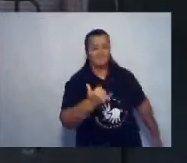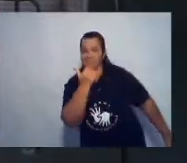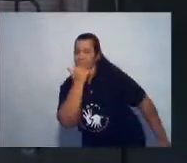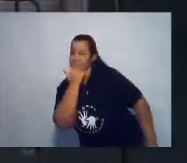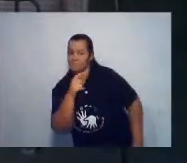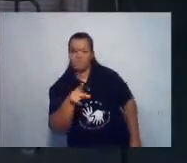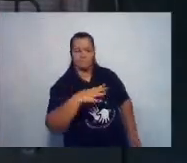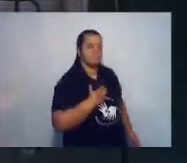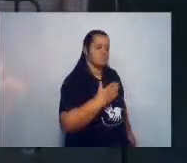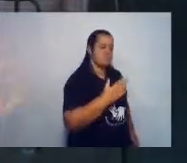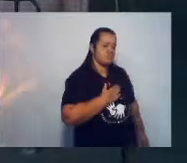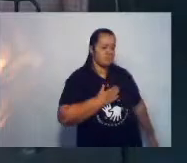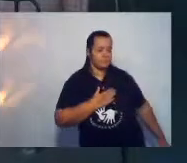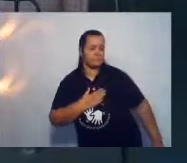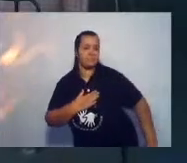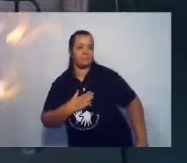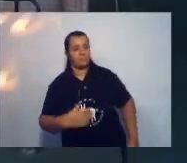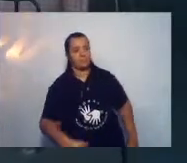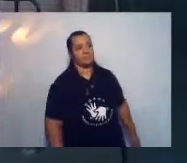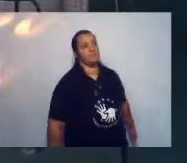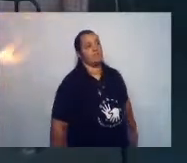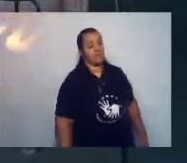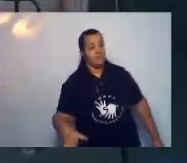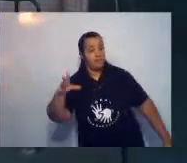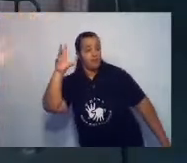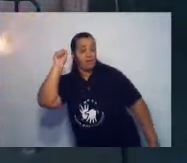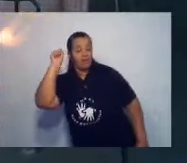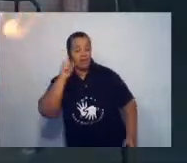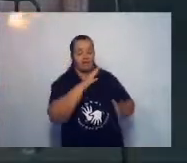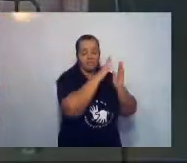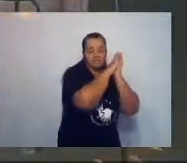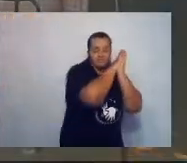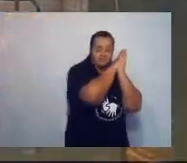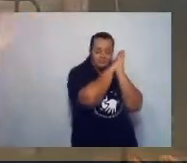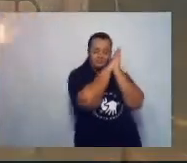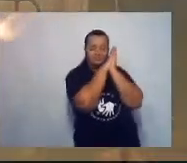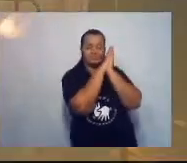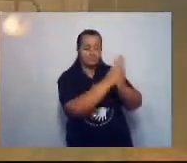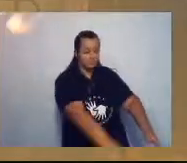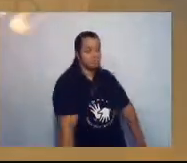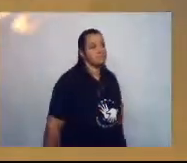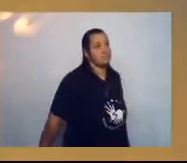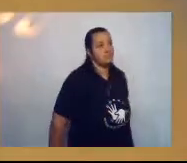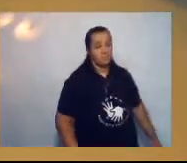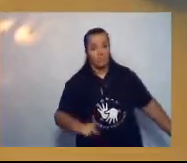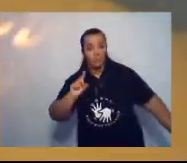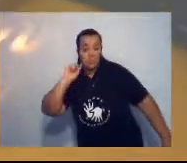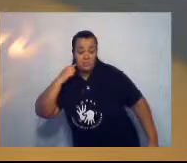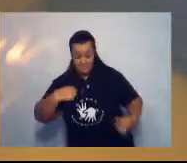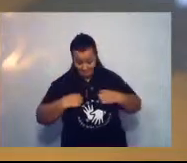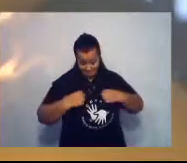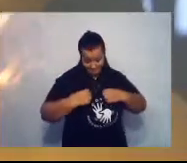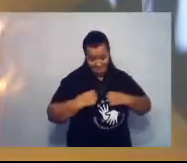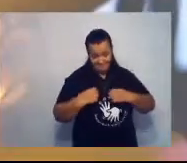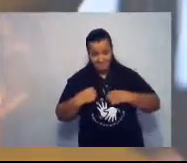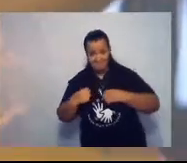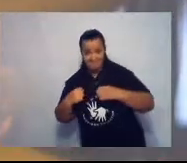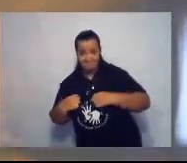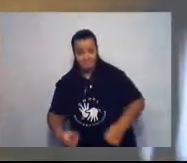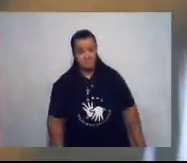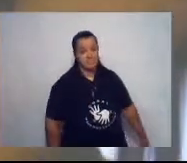machuca o dedinho, a culpa ainda é minha. Ela ronca demais, mancha as